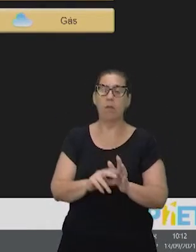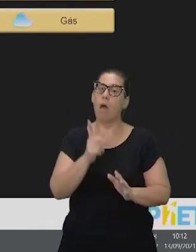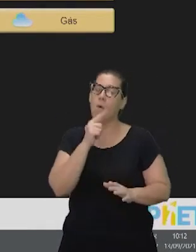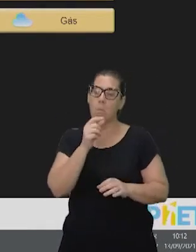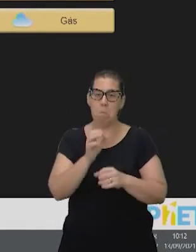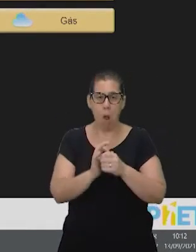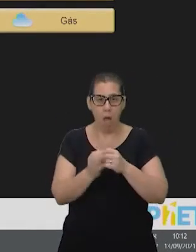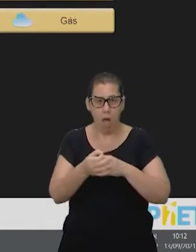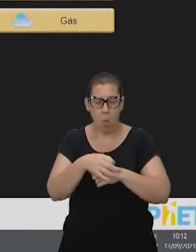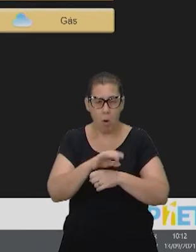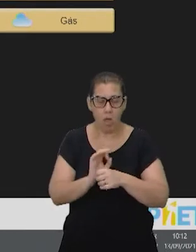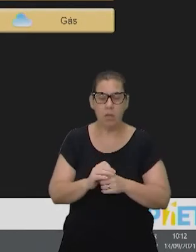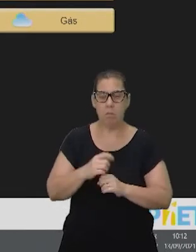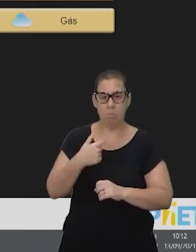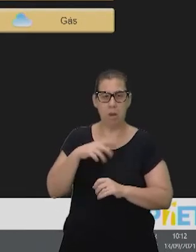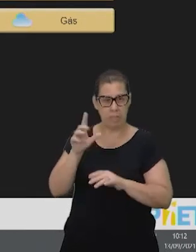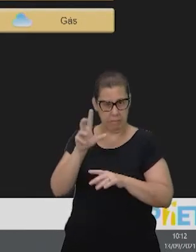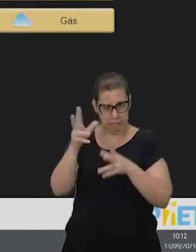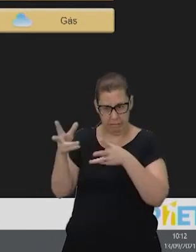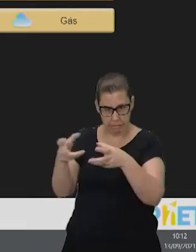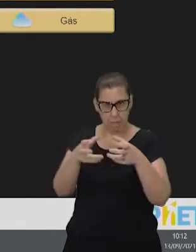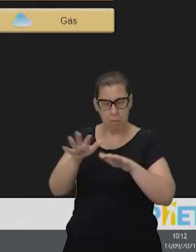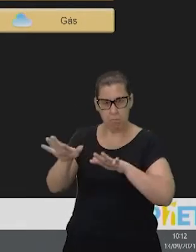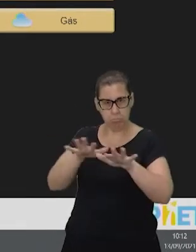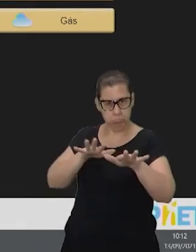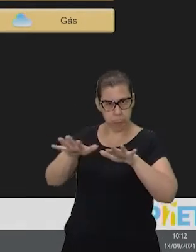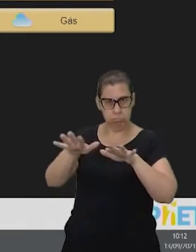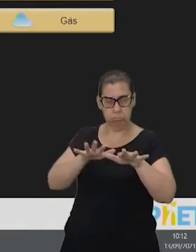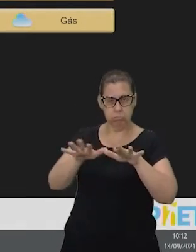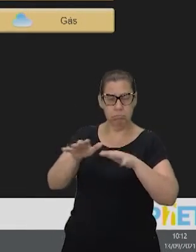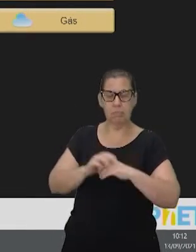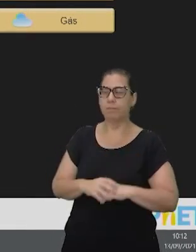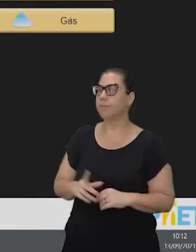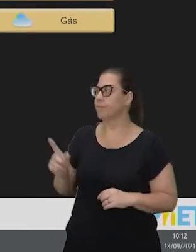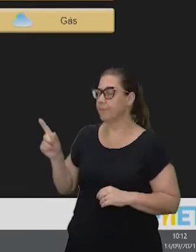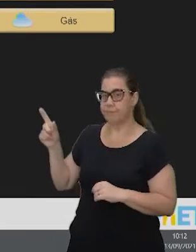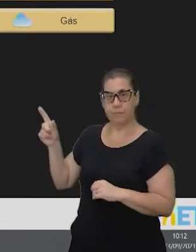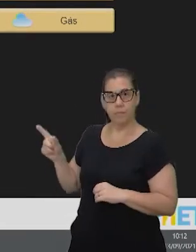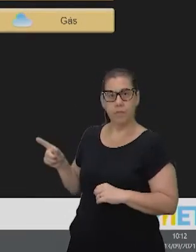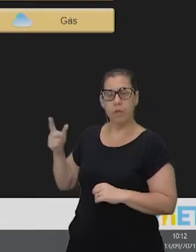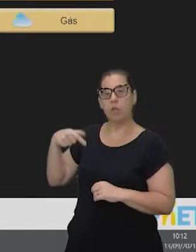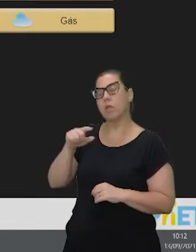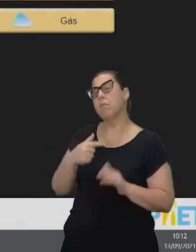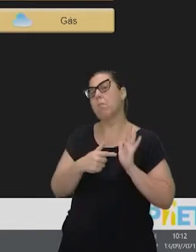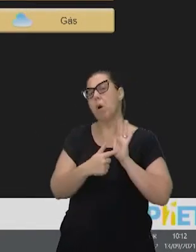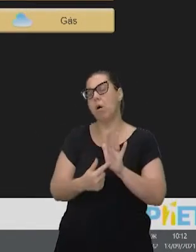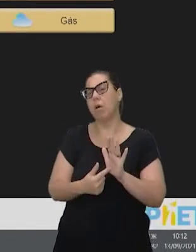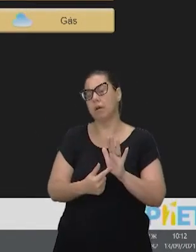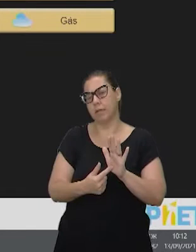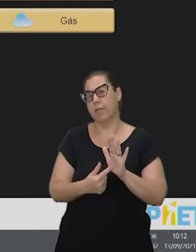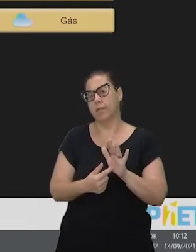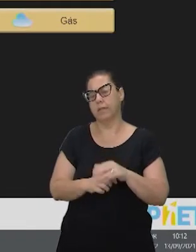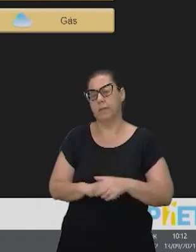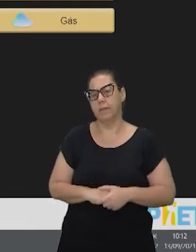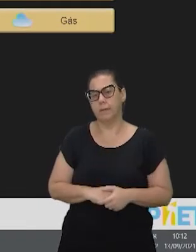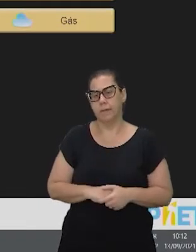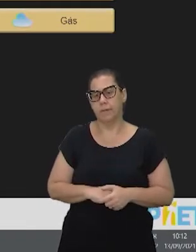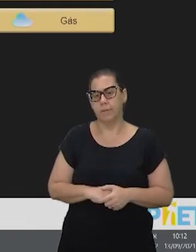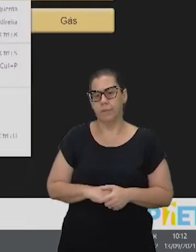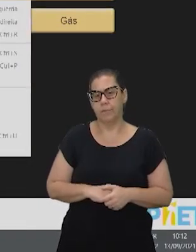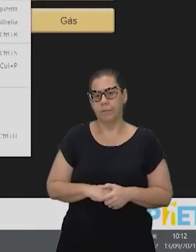vendo que elas têm uma agitação, né? E aí já vem um pouco do que a gente quer dizer com